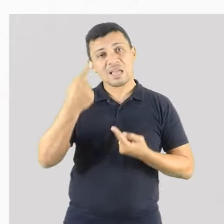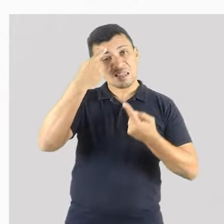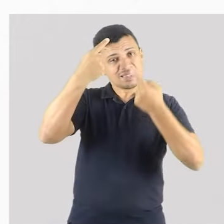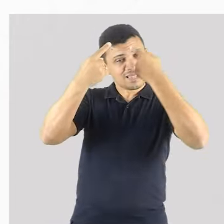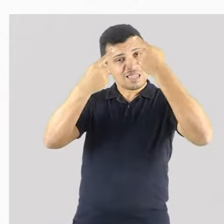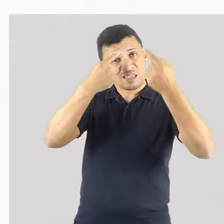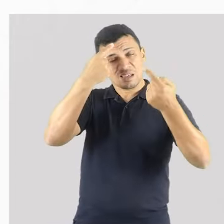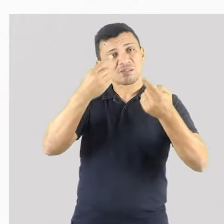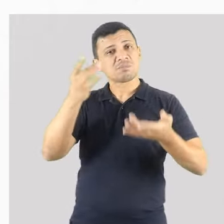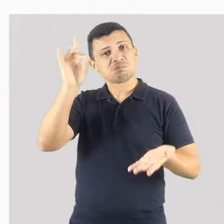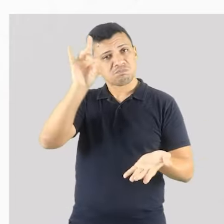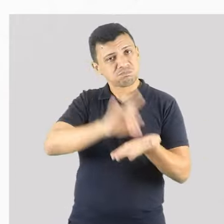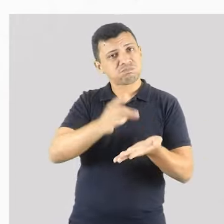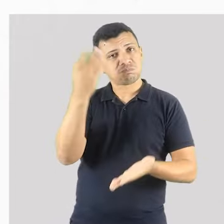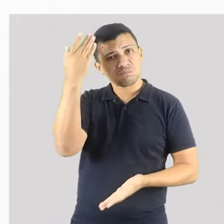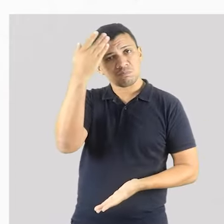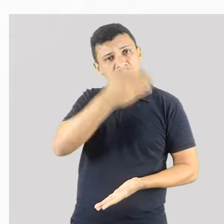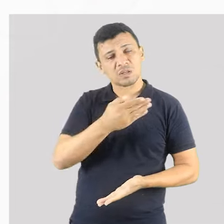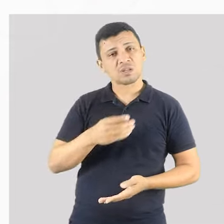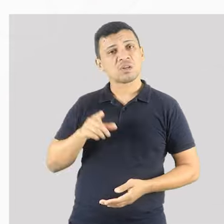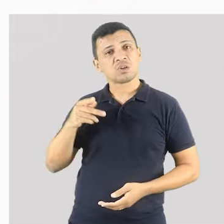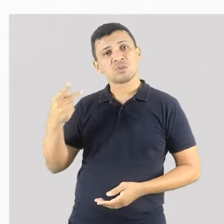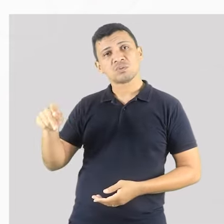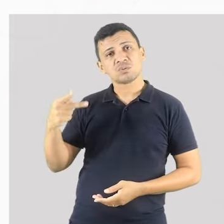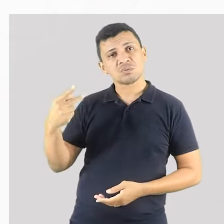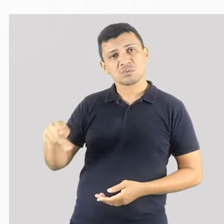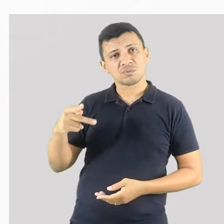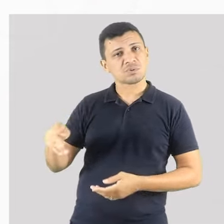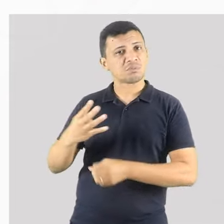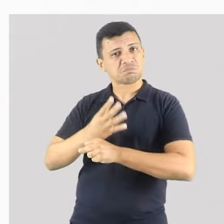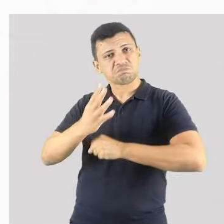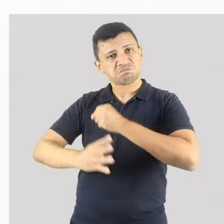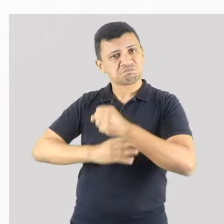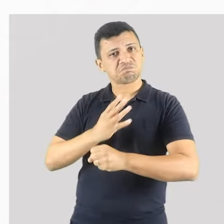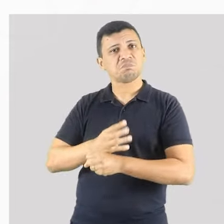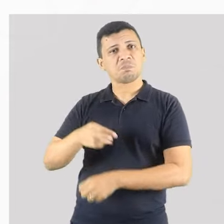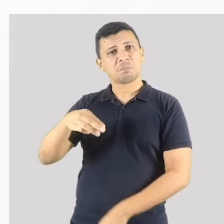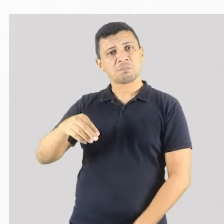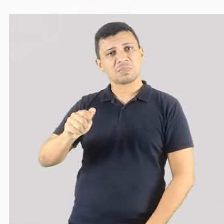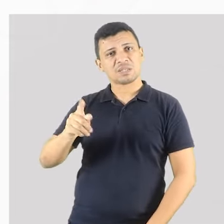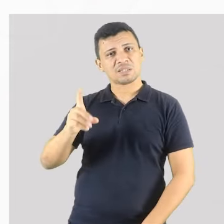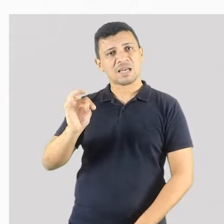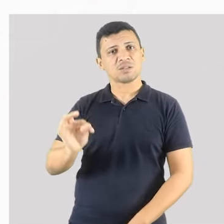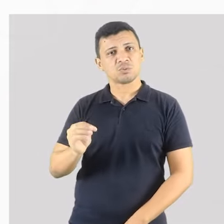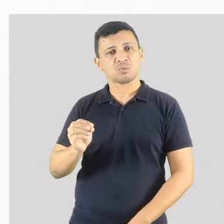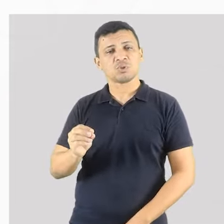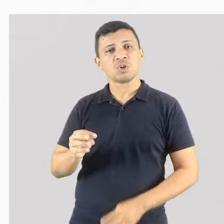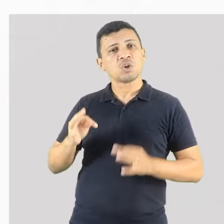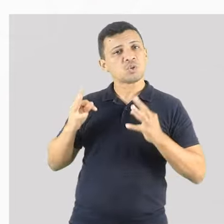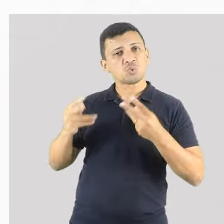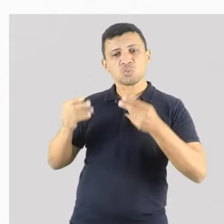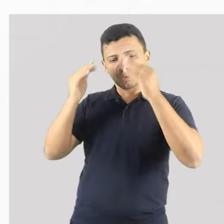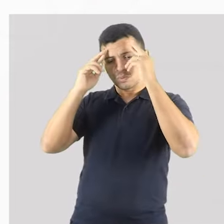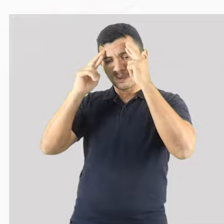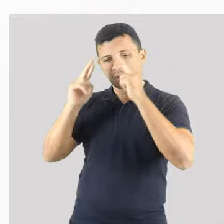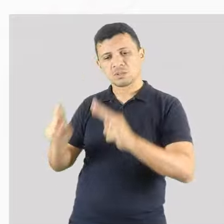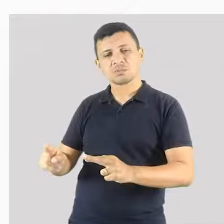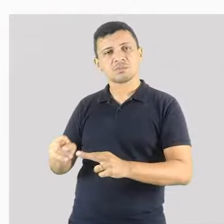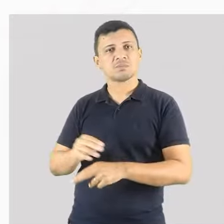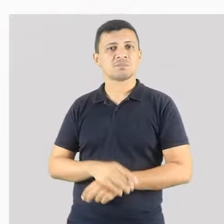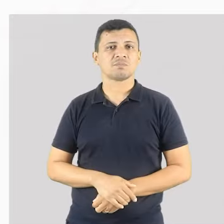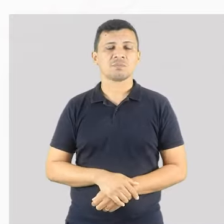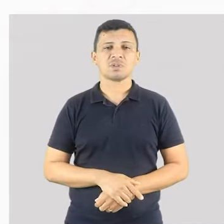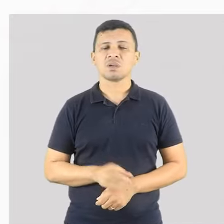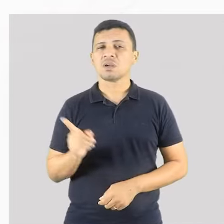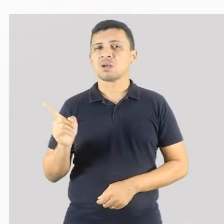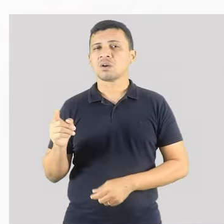ideais se concretizarão durante a vigência do seu mandato o seu mandato deve ser respeitado por todos Olha não tem problema de